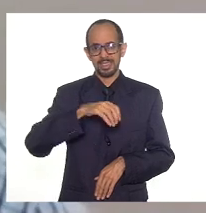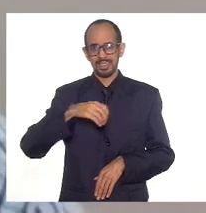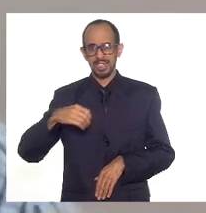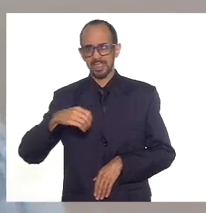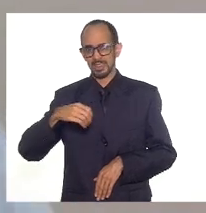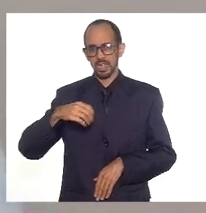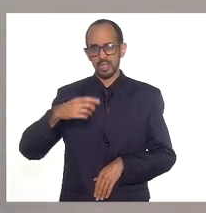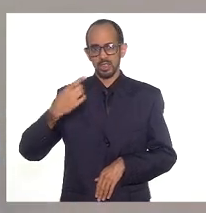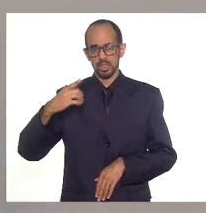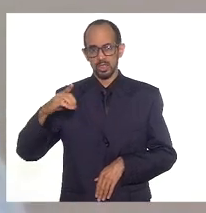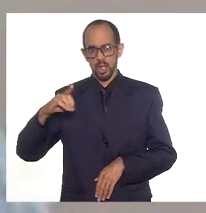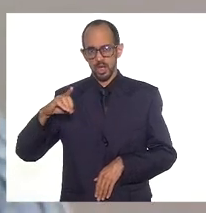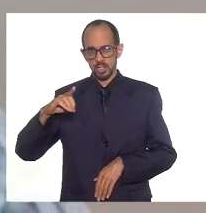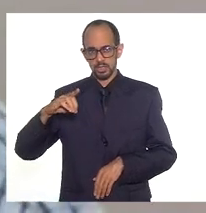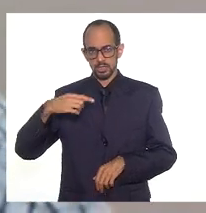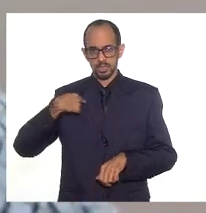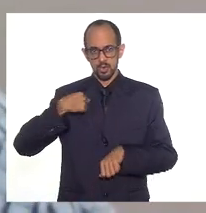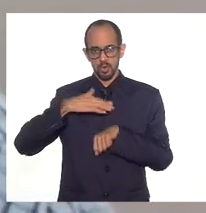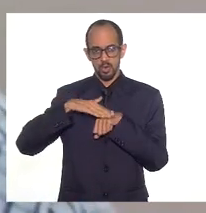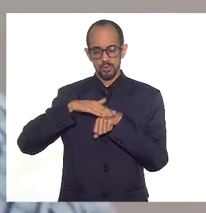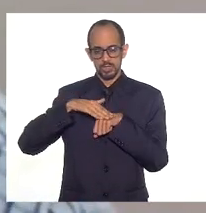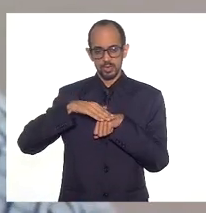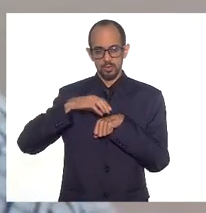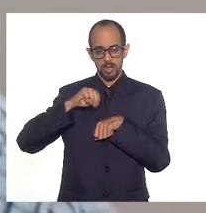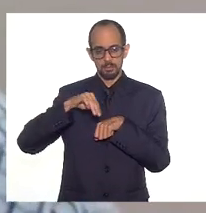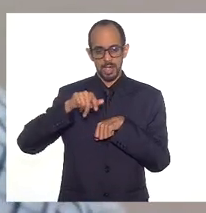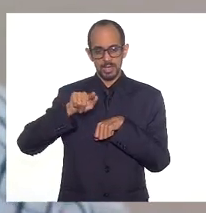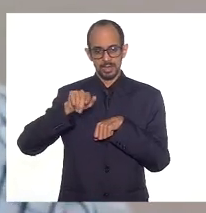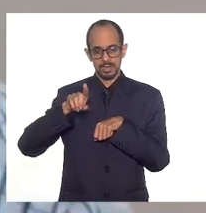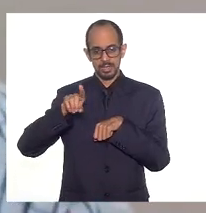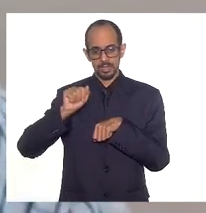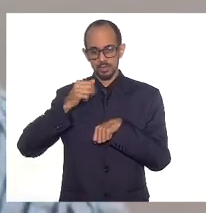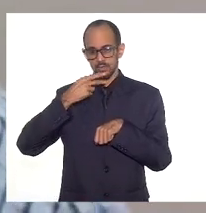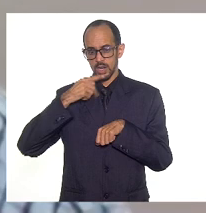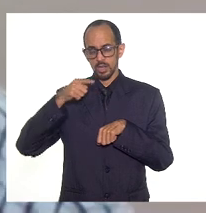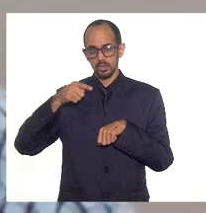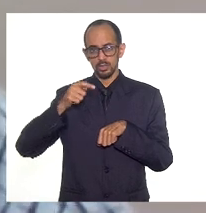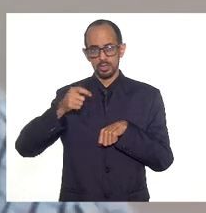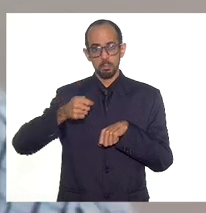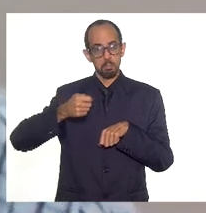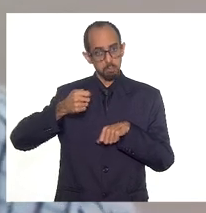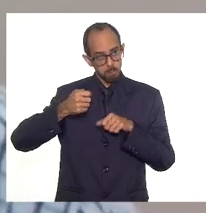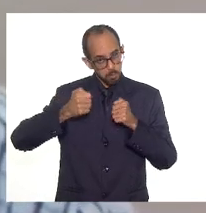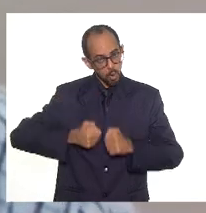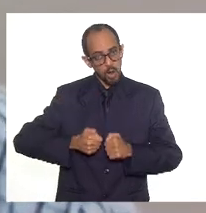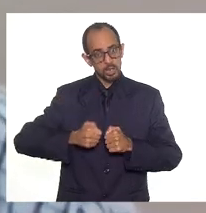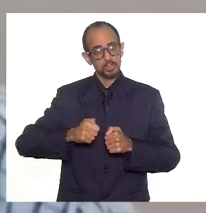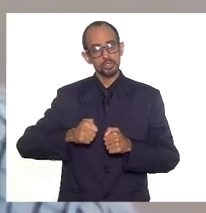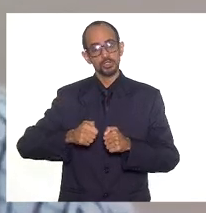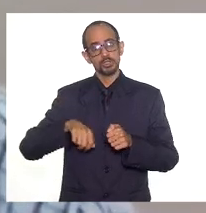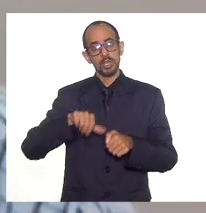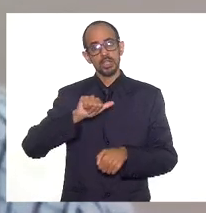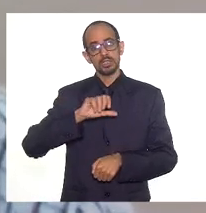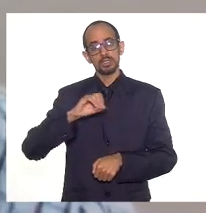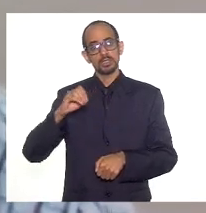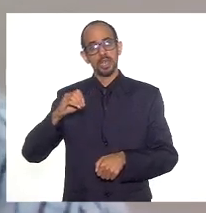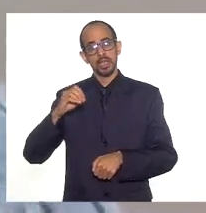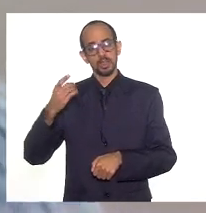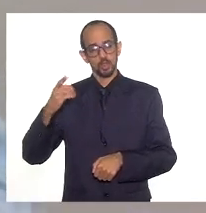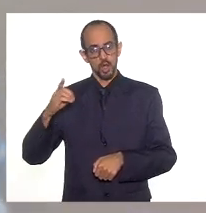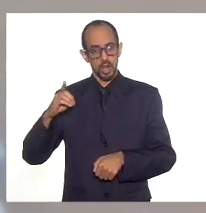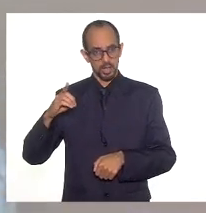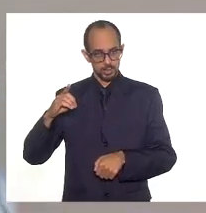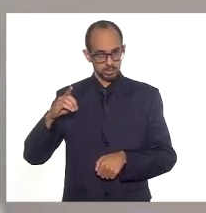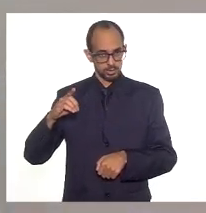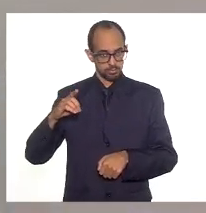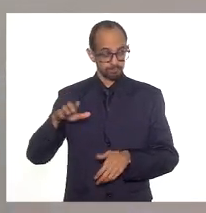estava conversando com a Magna semana passada, tem gente que diz que pode chegar até a $100. Então, nem tanto ao mar, nem tanto à terra. Mas, enfim, quer